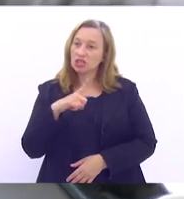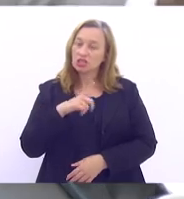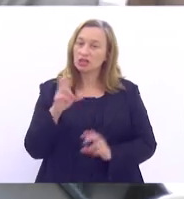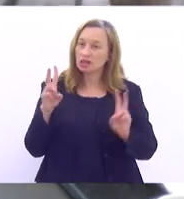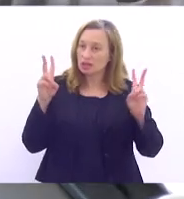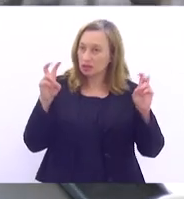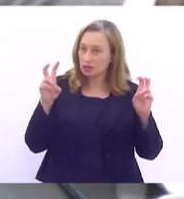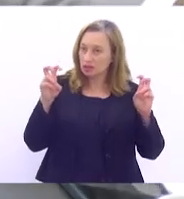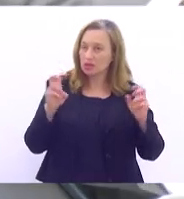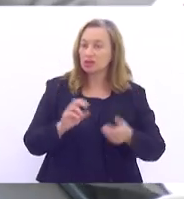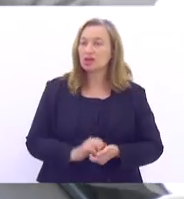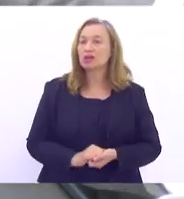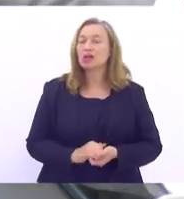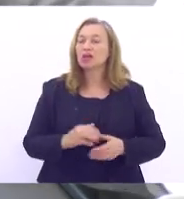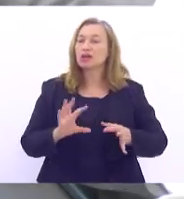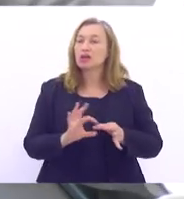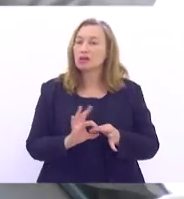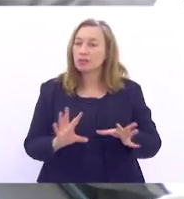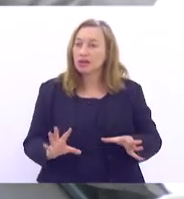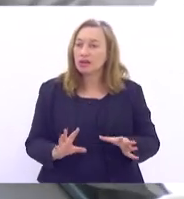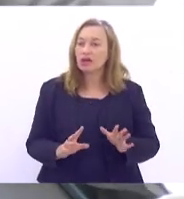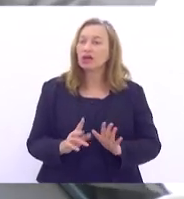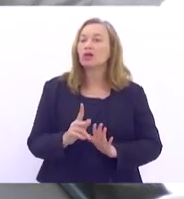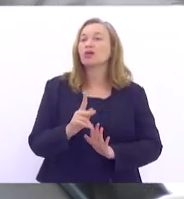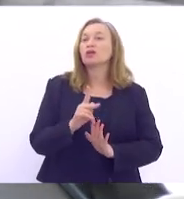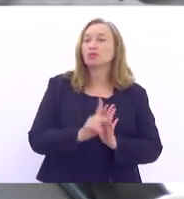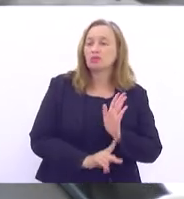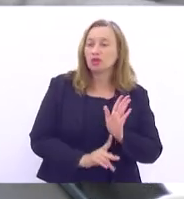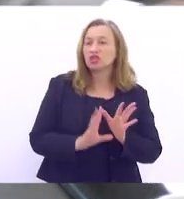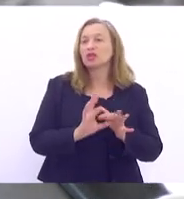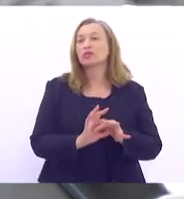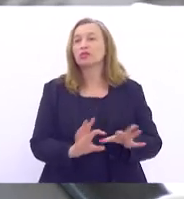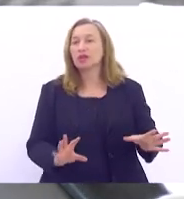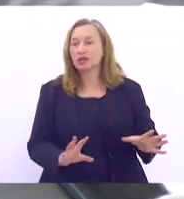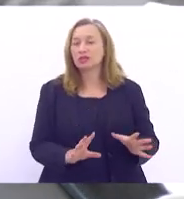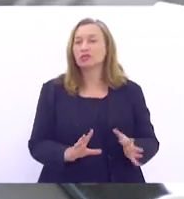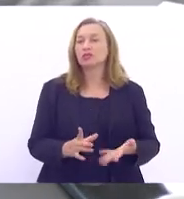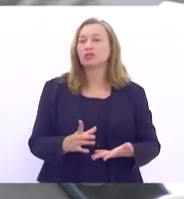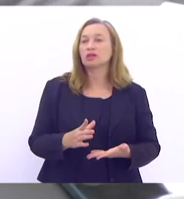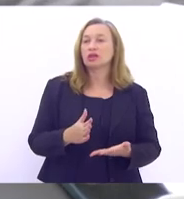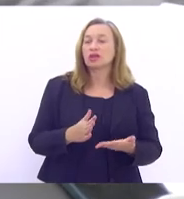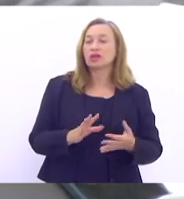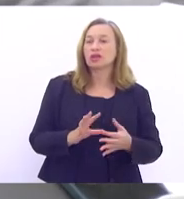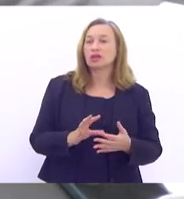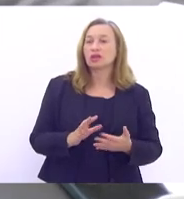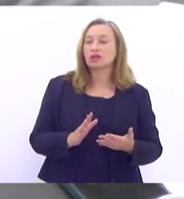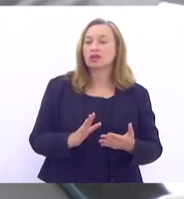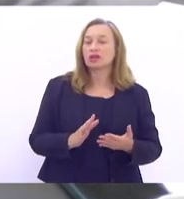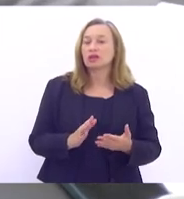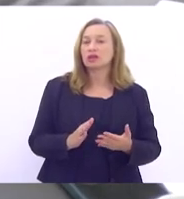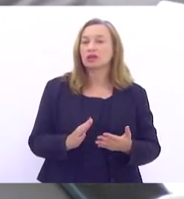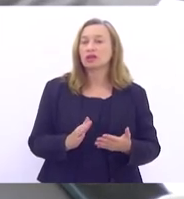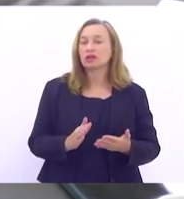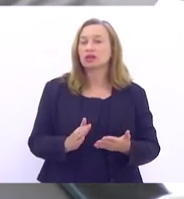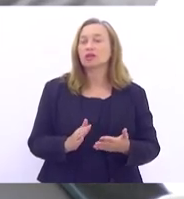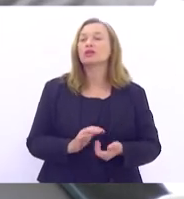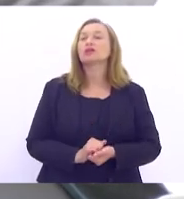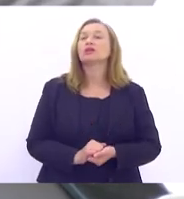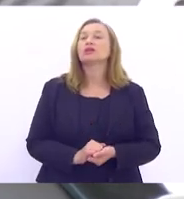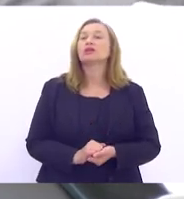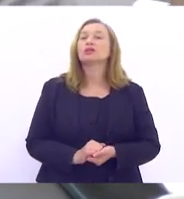que permitia, né, aos projetos autorizativos, quando sancionados, supriria esse vício